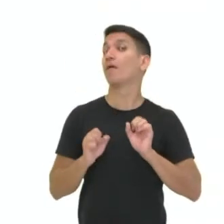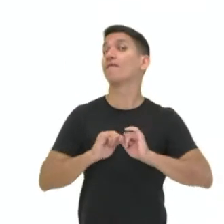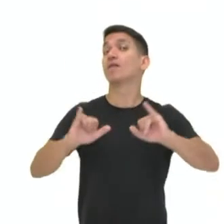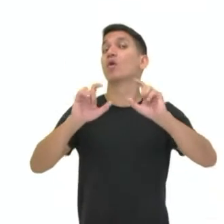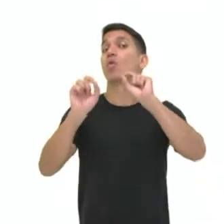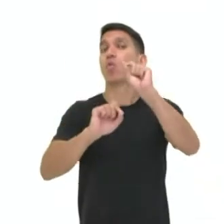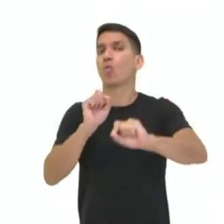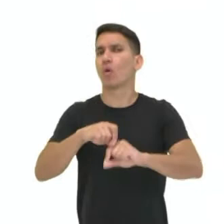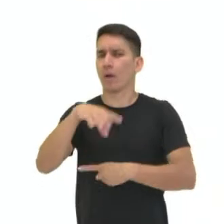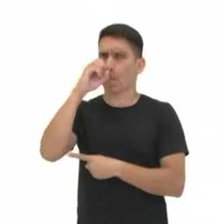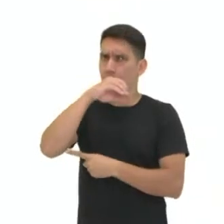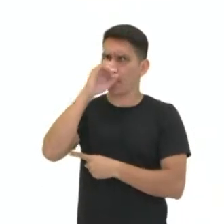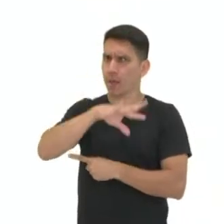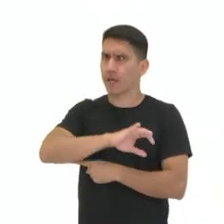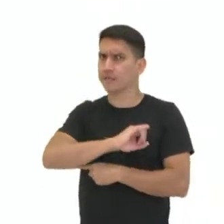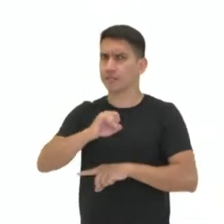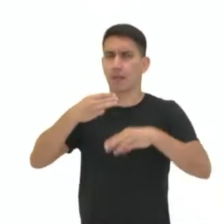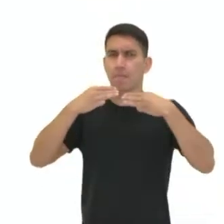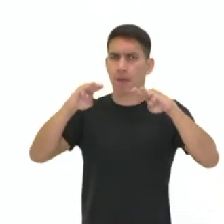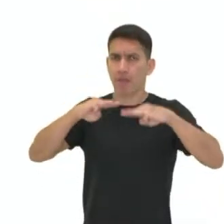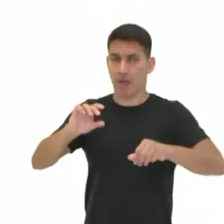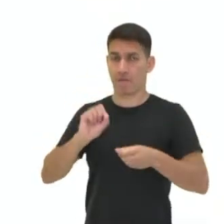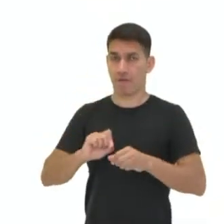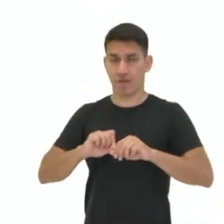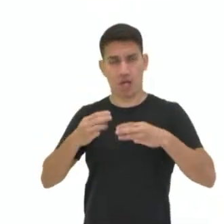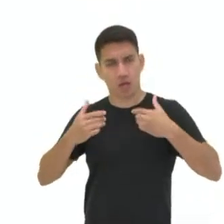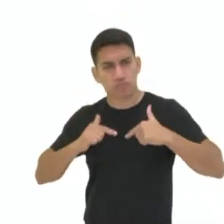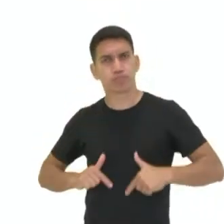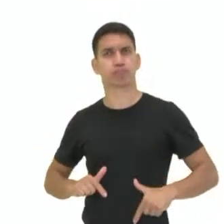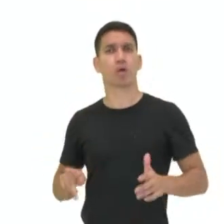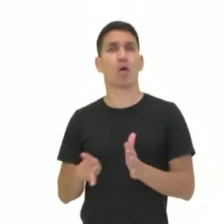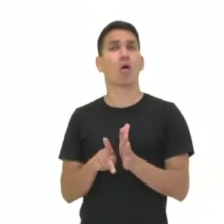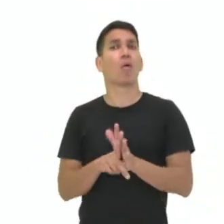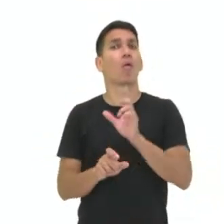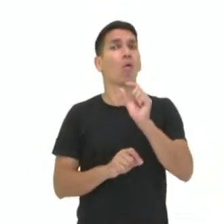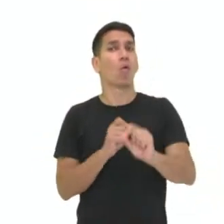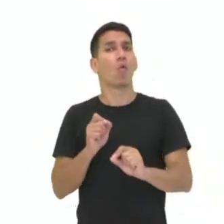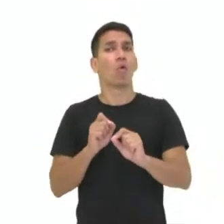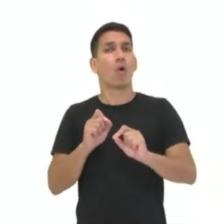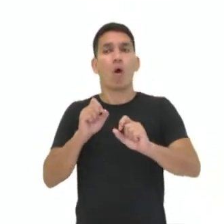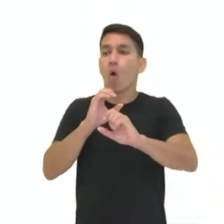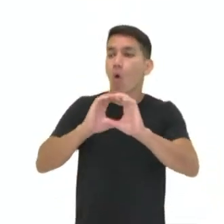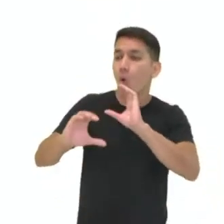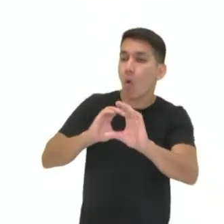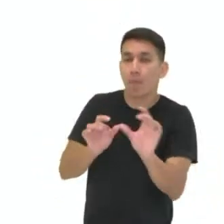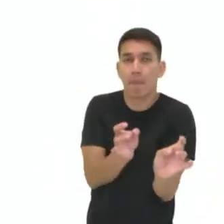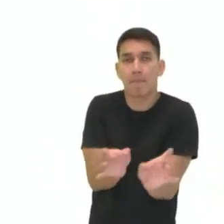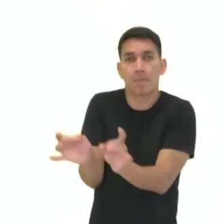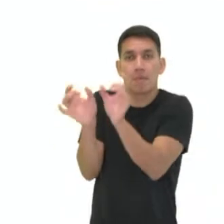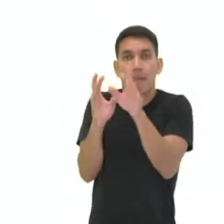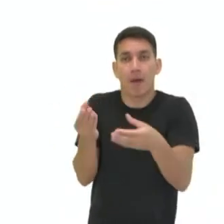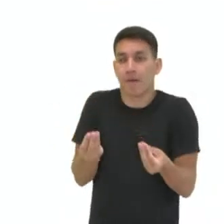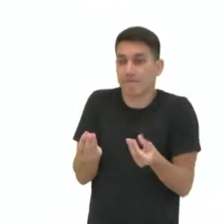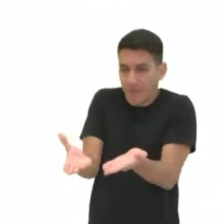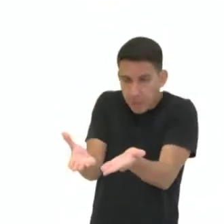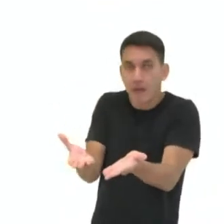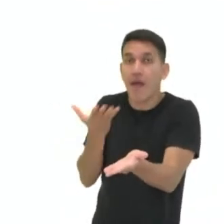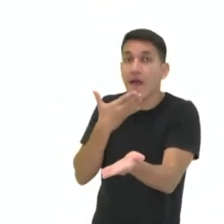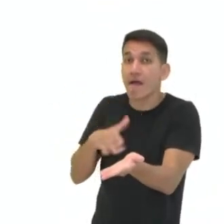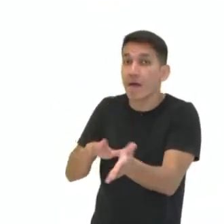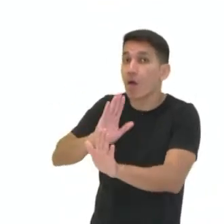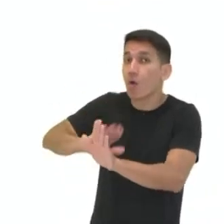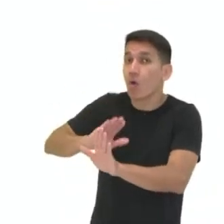é abusiva a prática do direcionamento de publicidade e comunicação mercadológica à criança, com a intenção